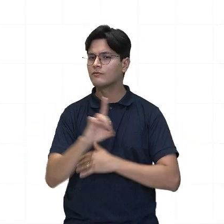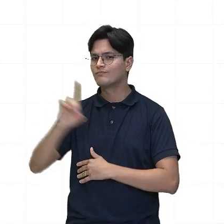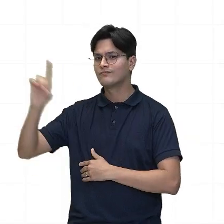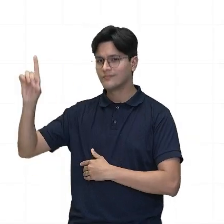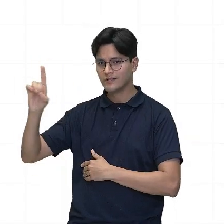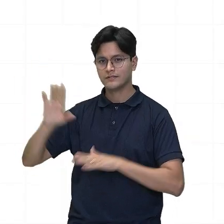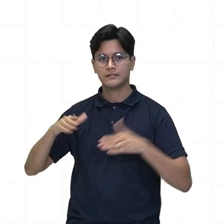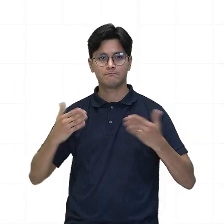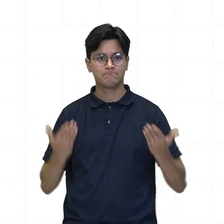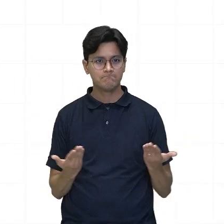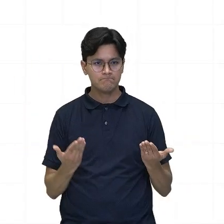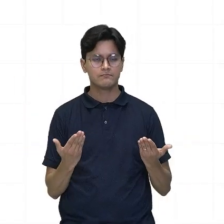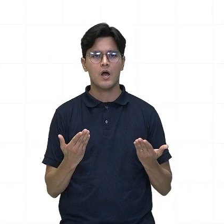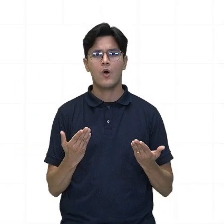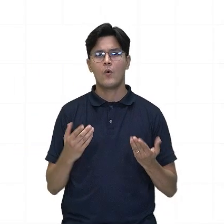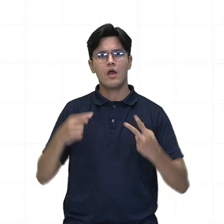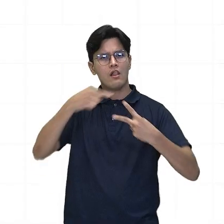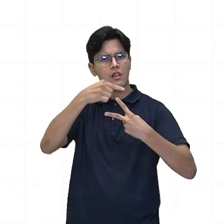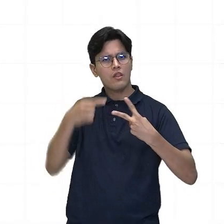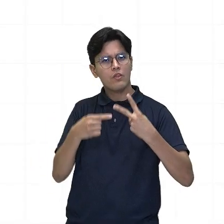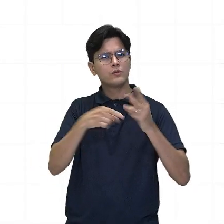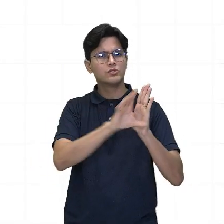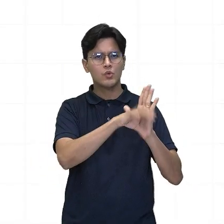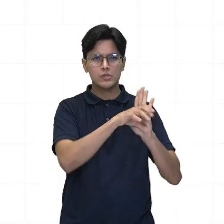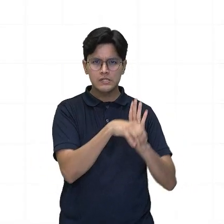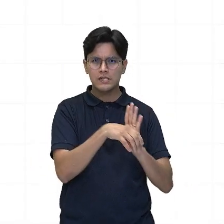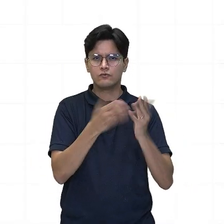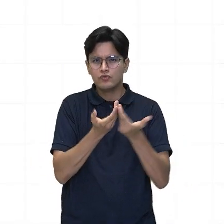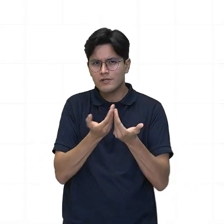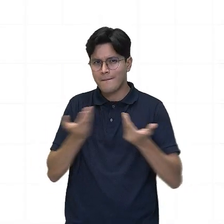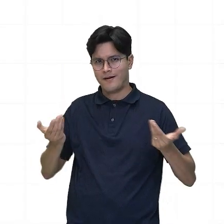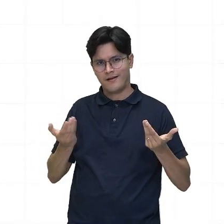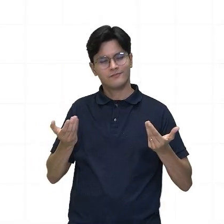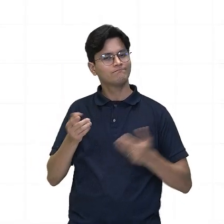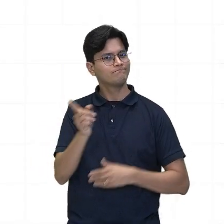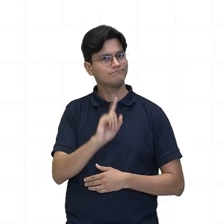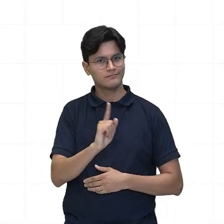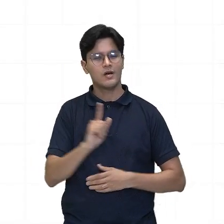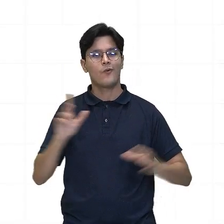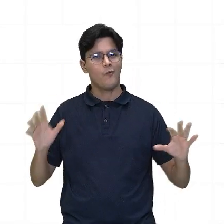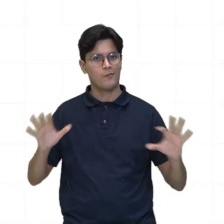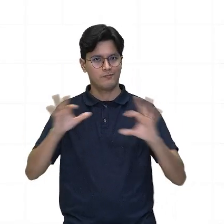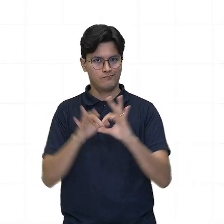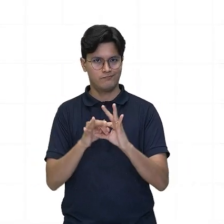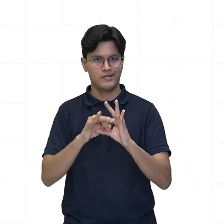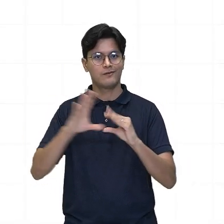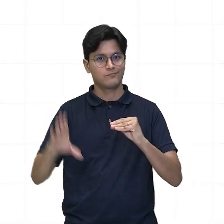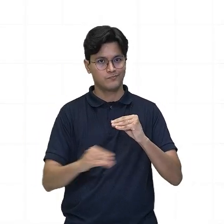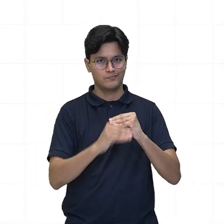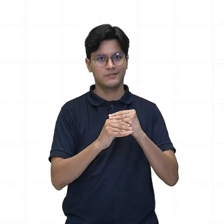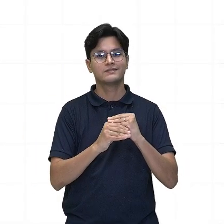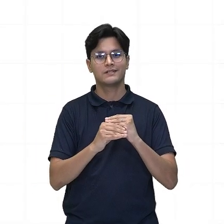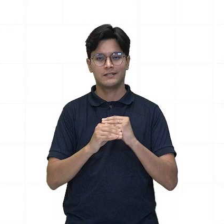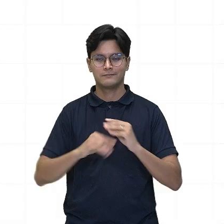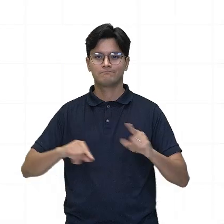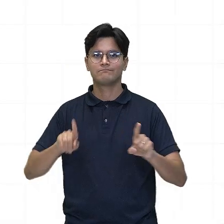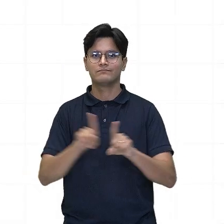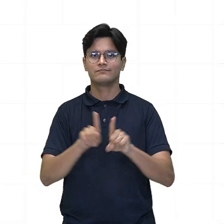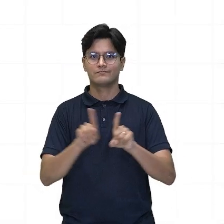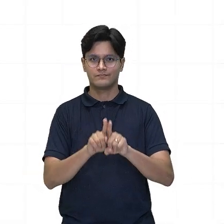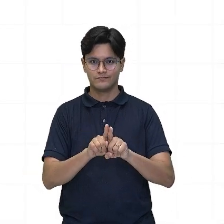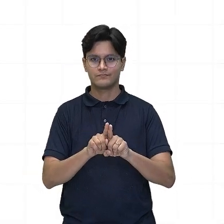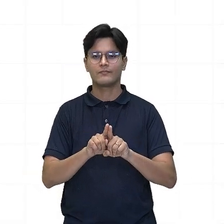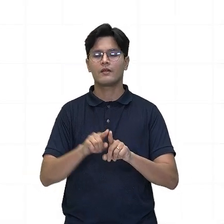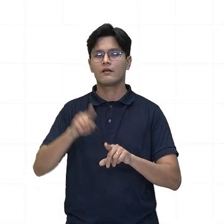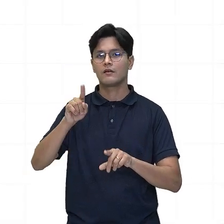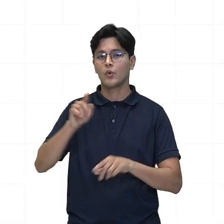nesses dois conceitos de maneira separada, mas complementar. E como parte das práticas de comunicação